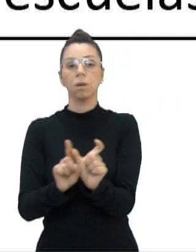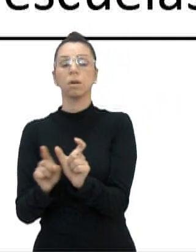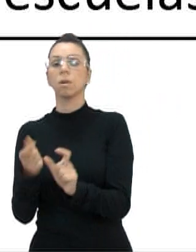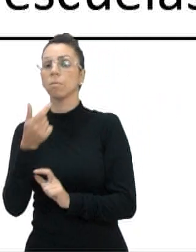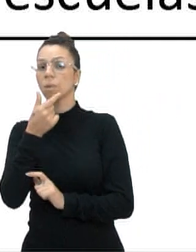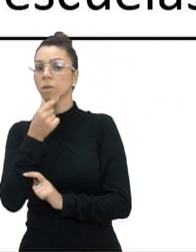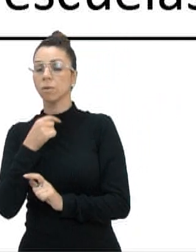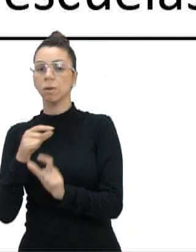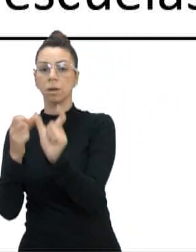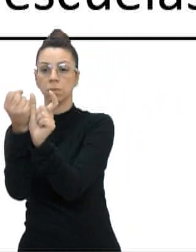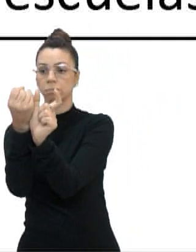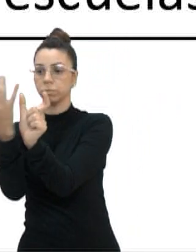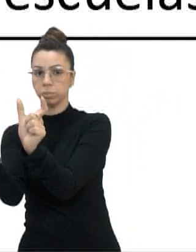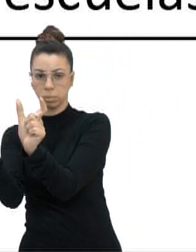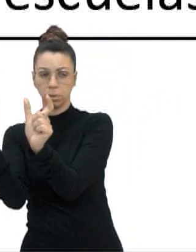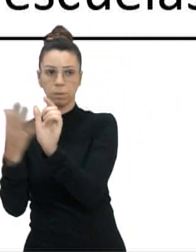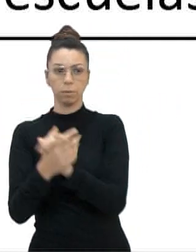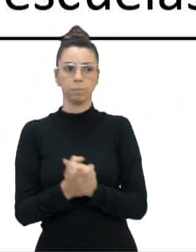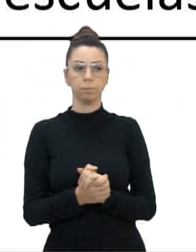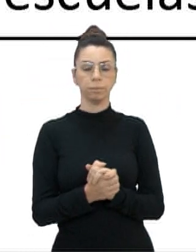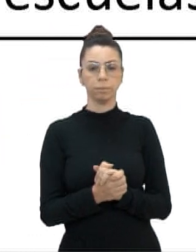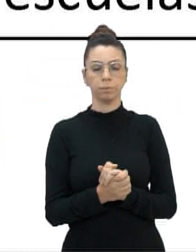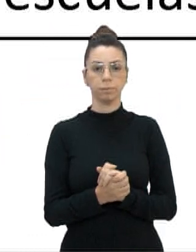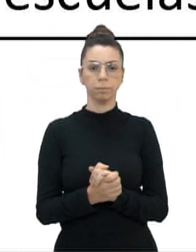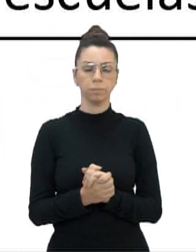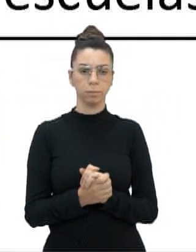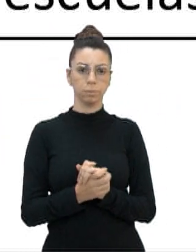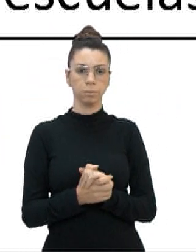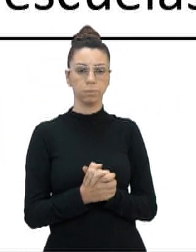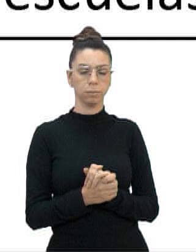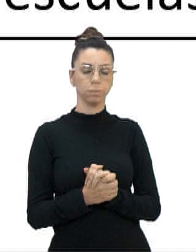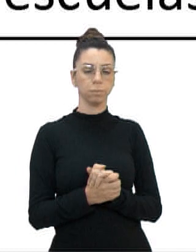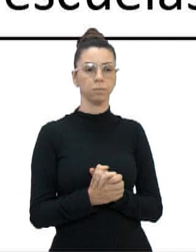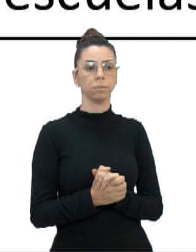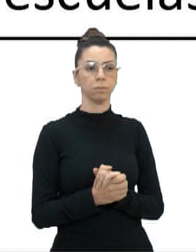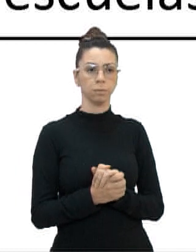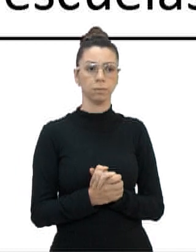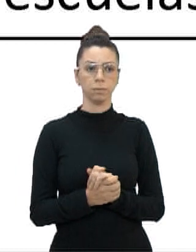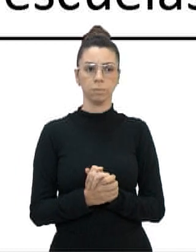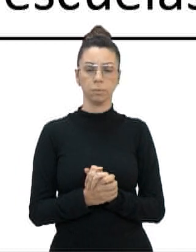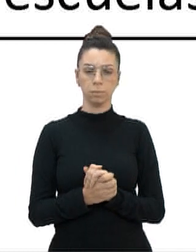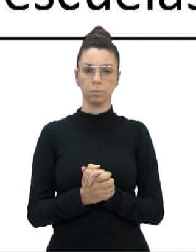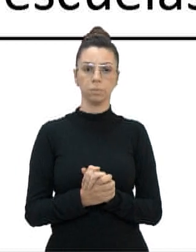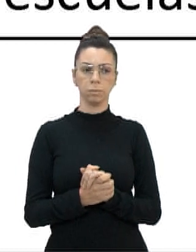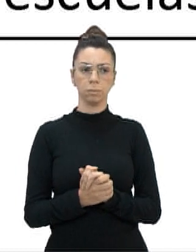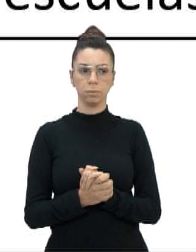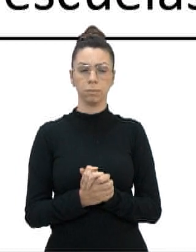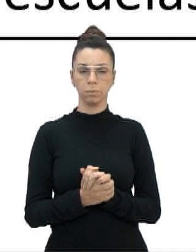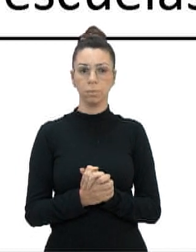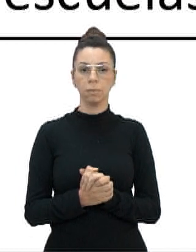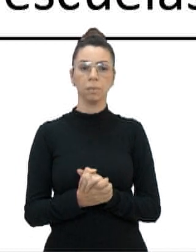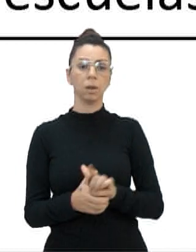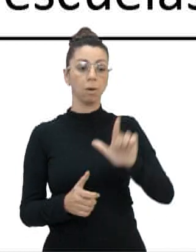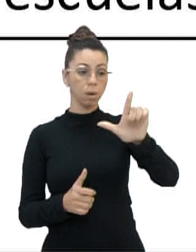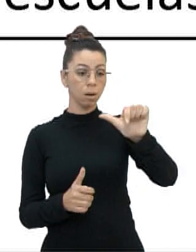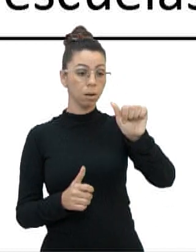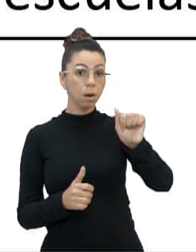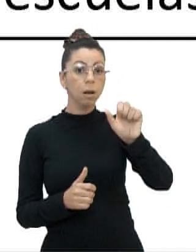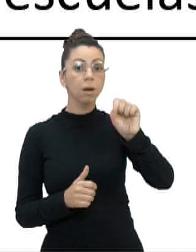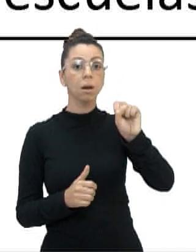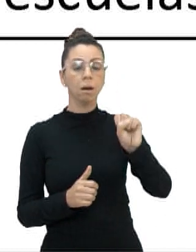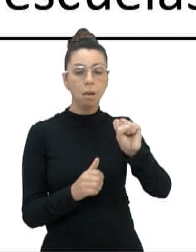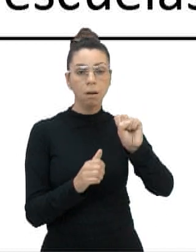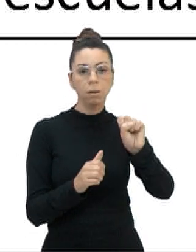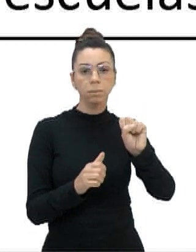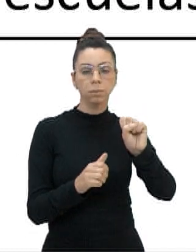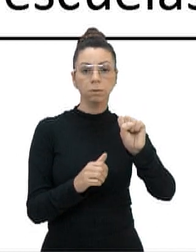masculino plural, perfeito? La palavra escuela, la escuela, las escuelas, la concordância